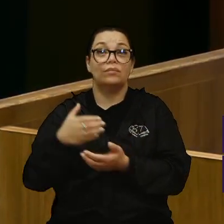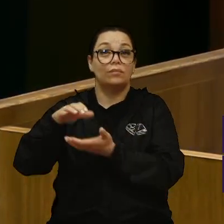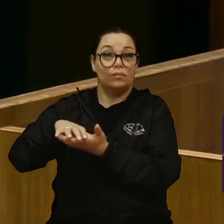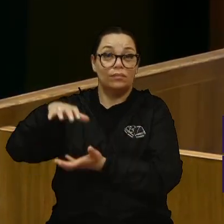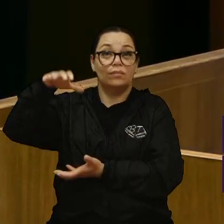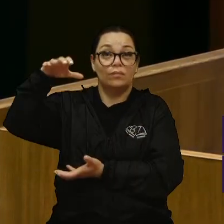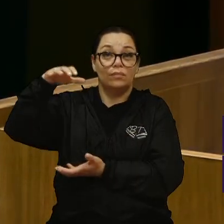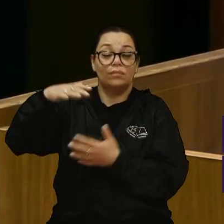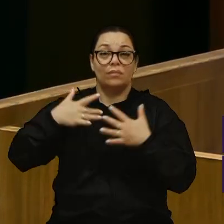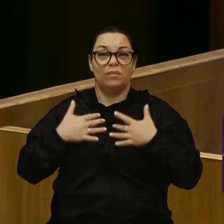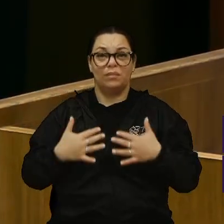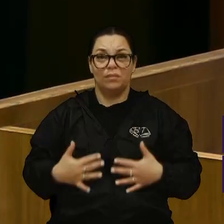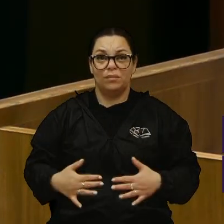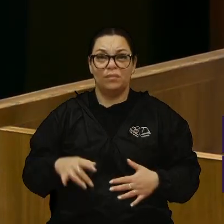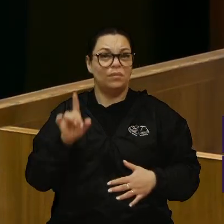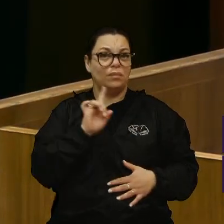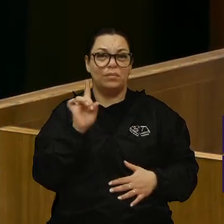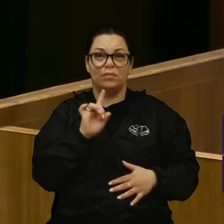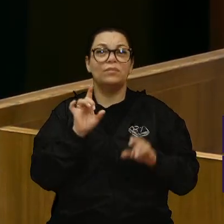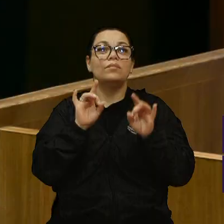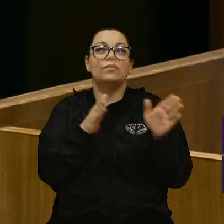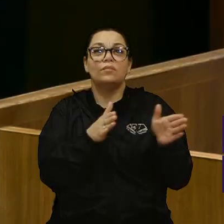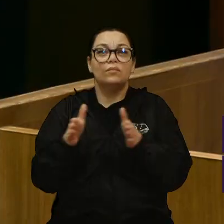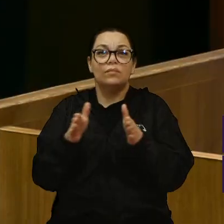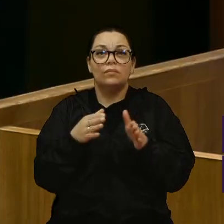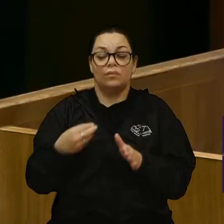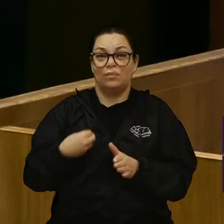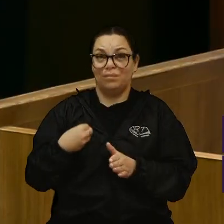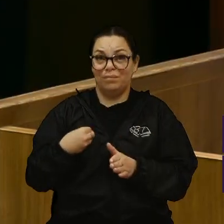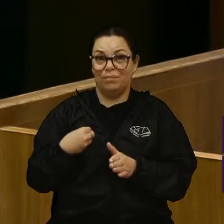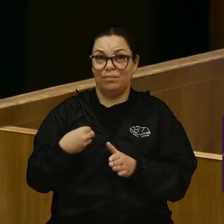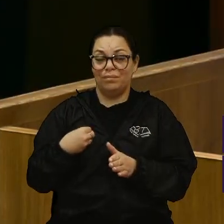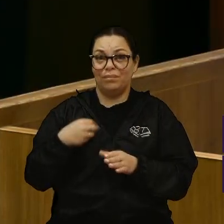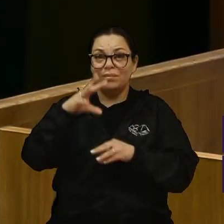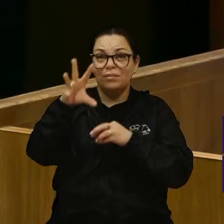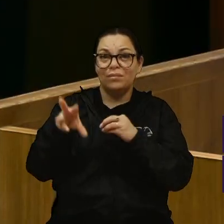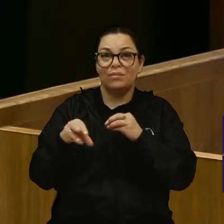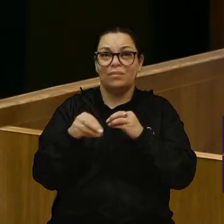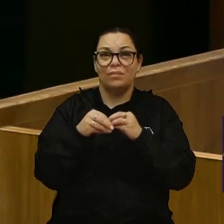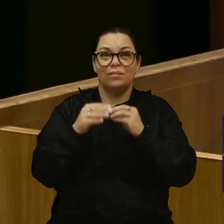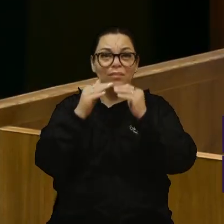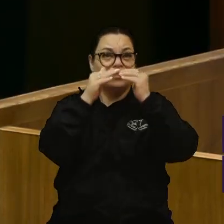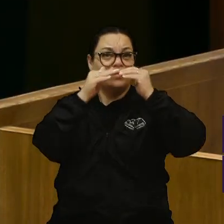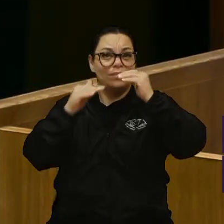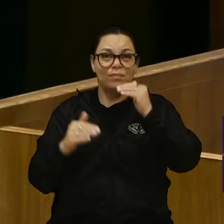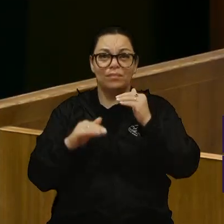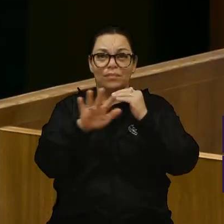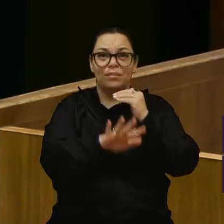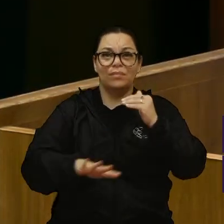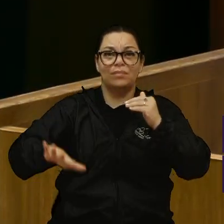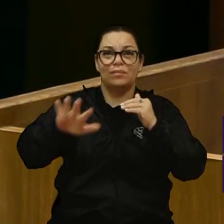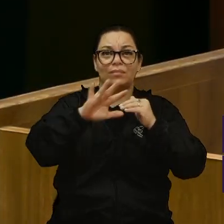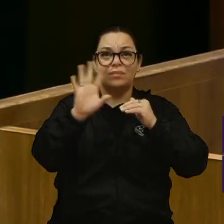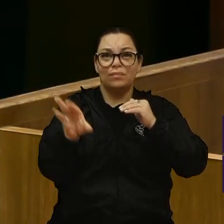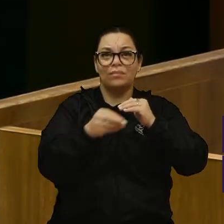nesses corpos não é apenas uma fase da vida, é a síntese de todas as desigualdades acumuladas.